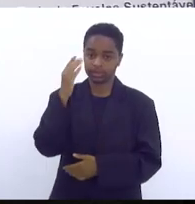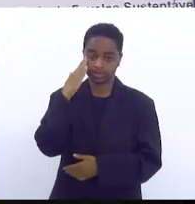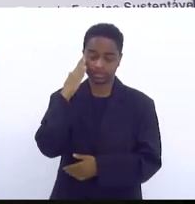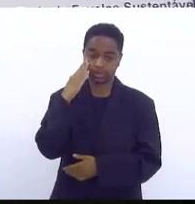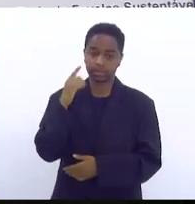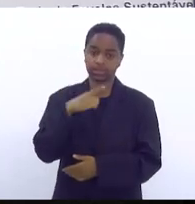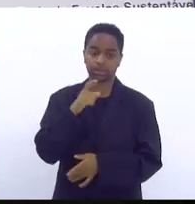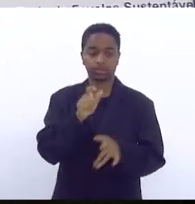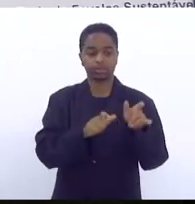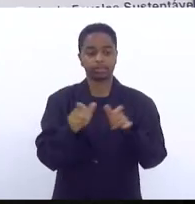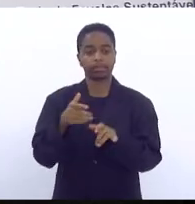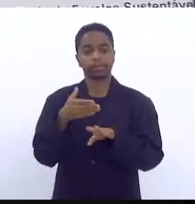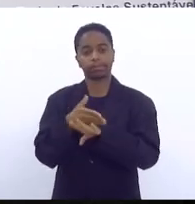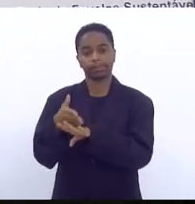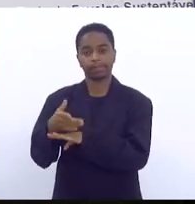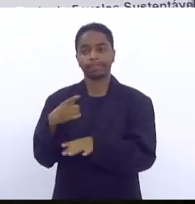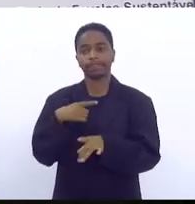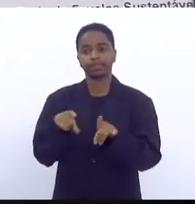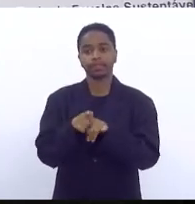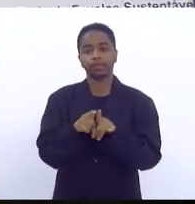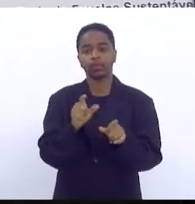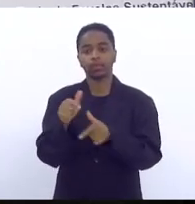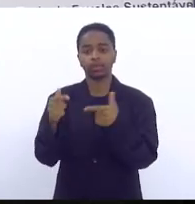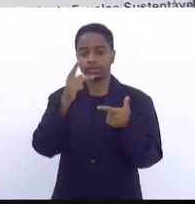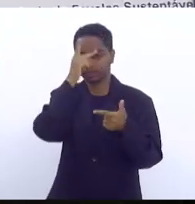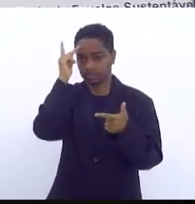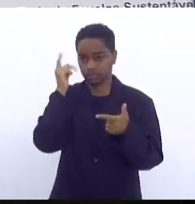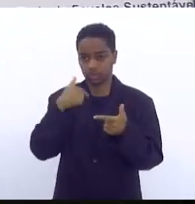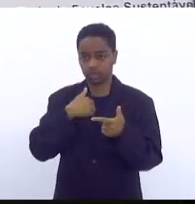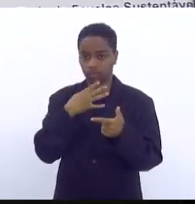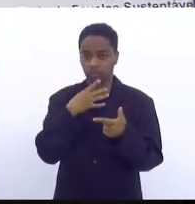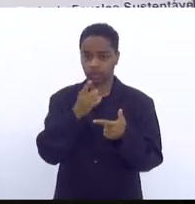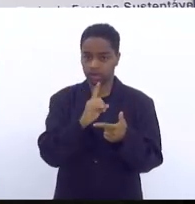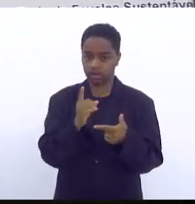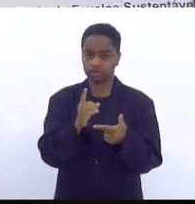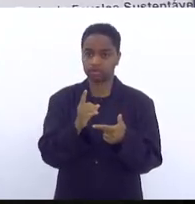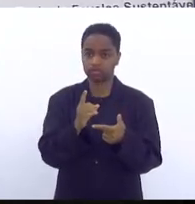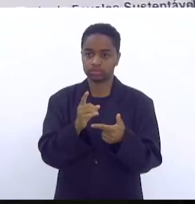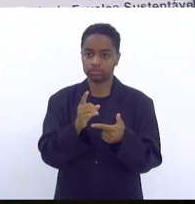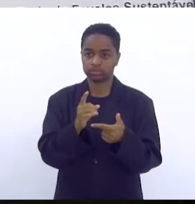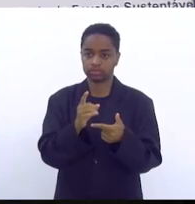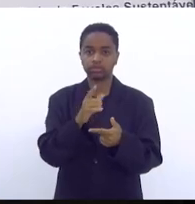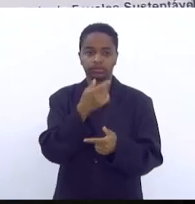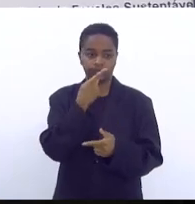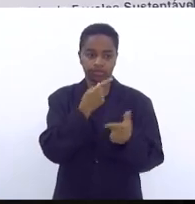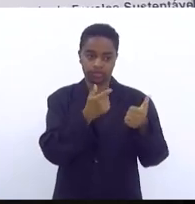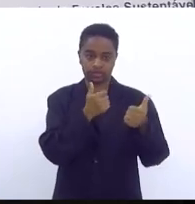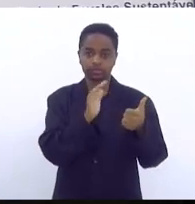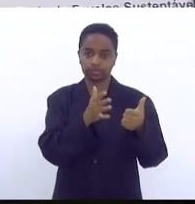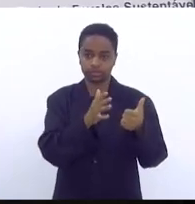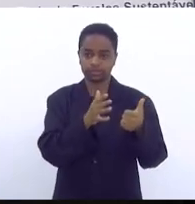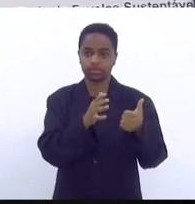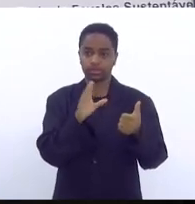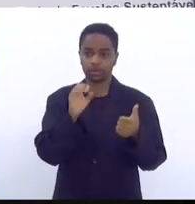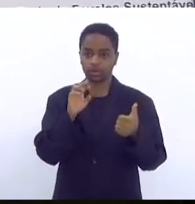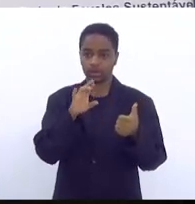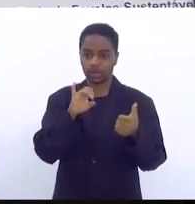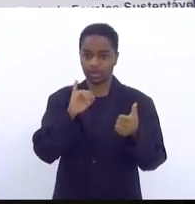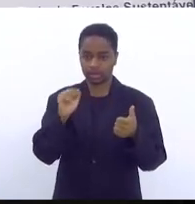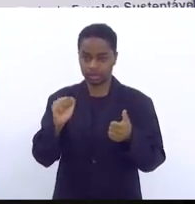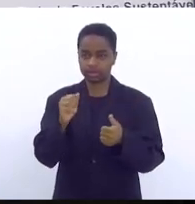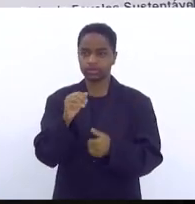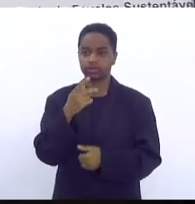representação aqui deve ter outra galera aí que eu tô não tô não já falamos Coreia teve aqui